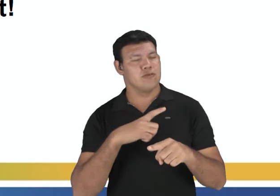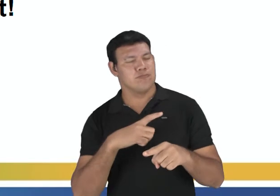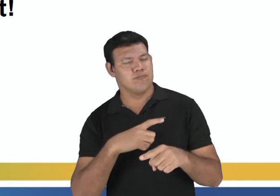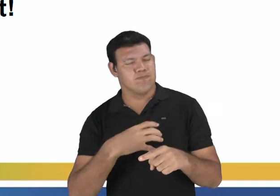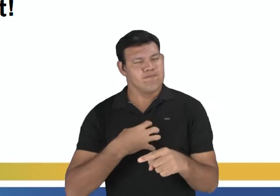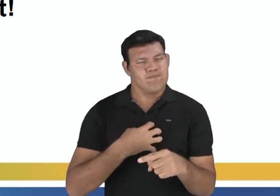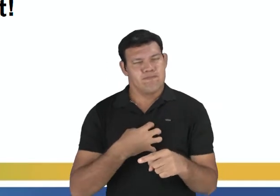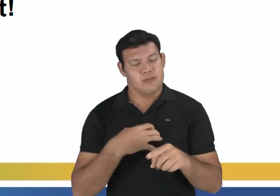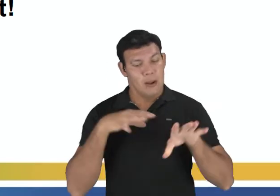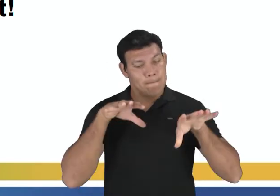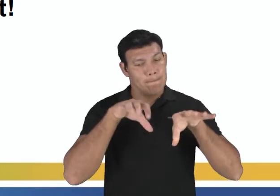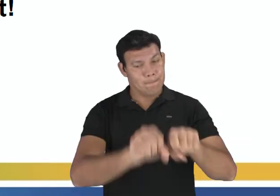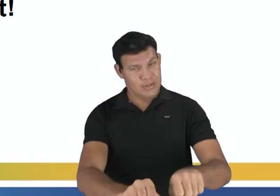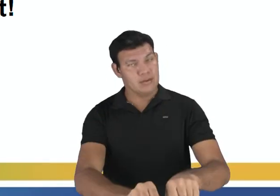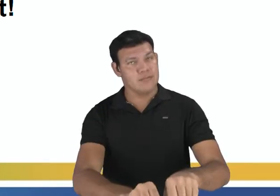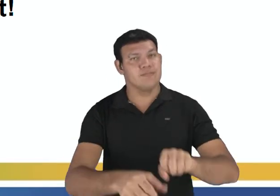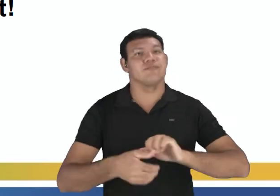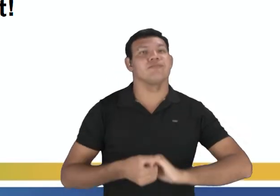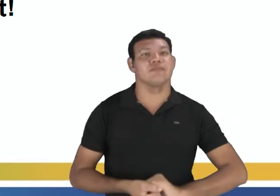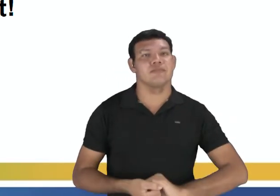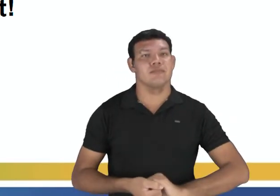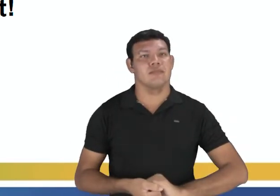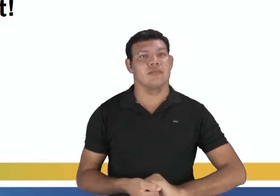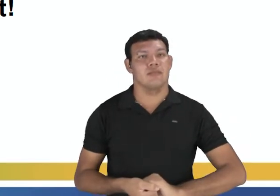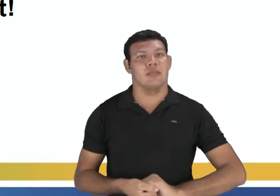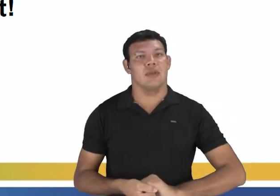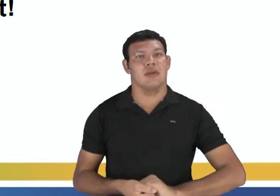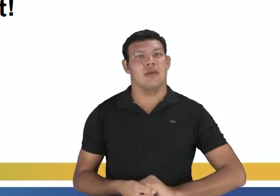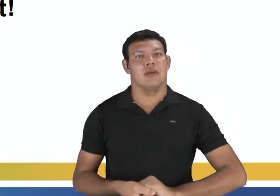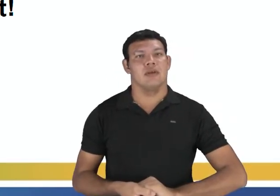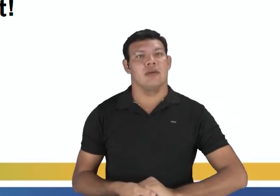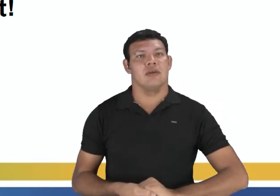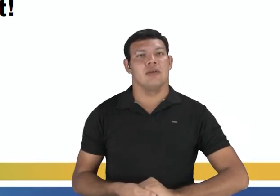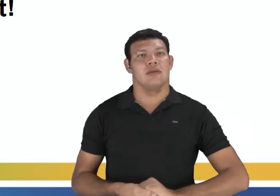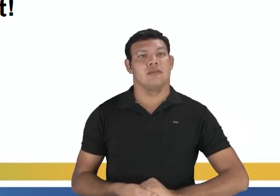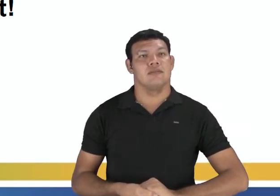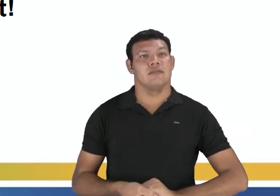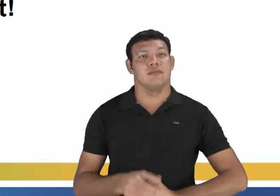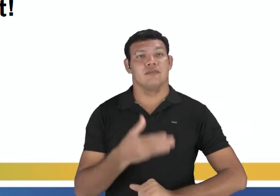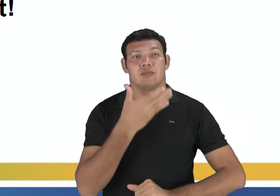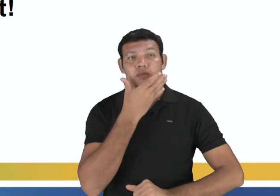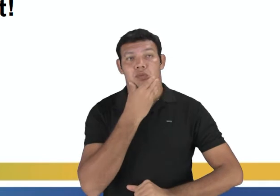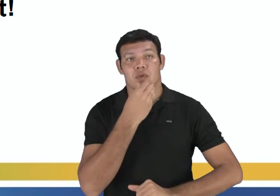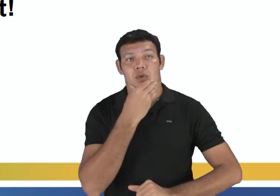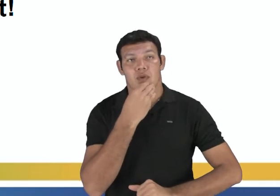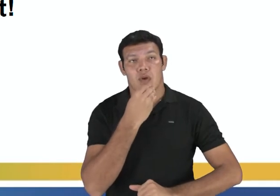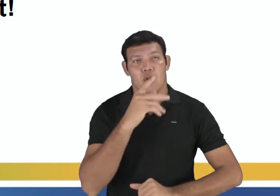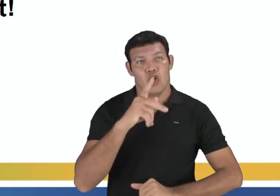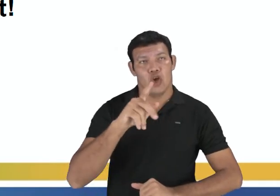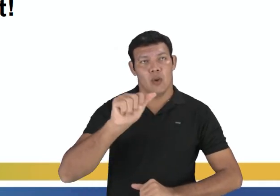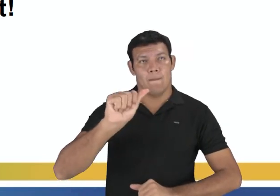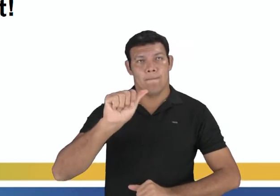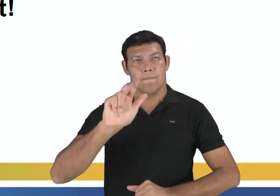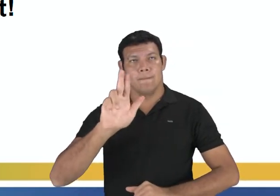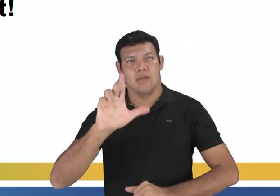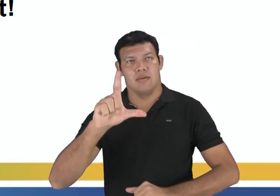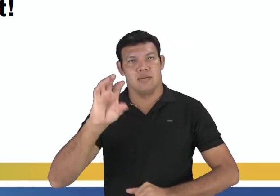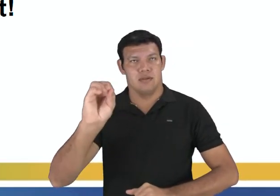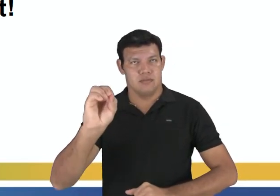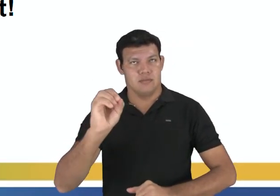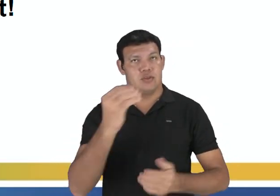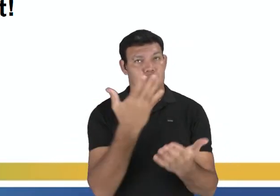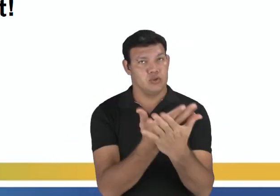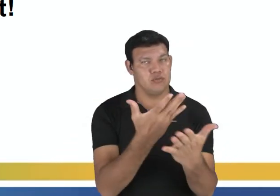student whose grades are great. Paul é um aluno cujas notas são excelentes.